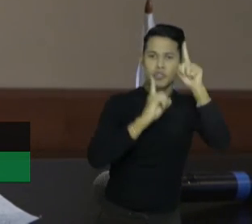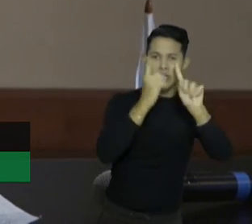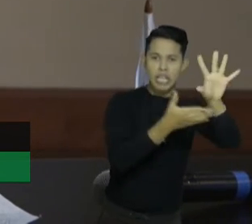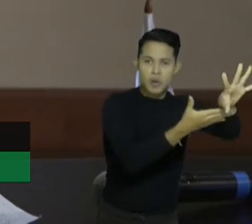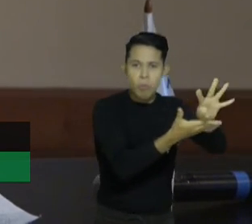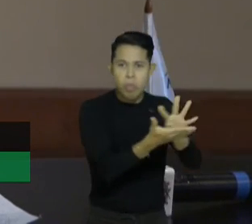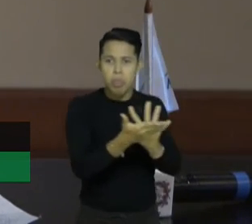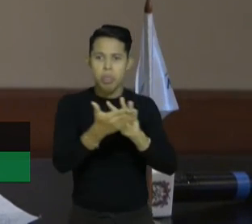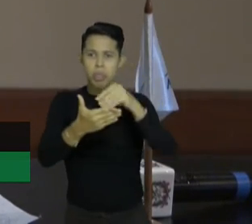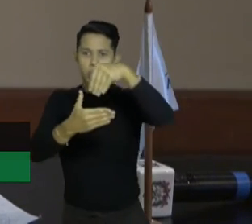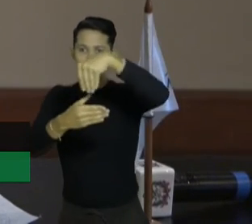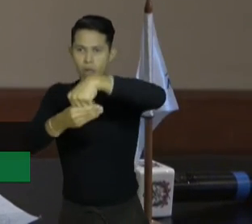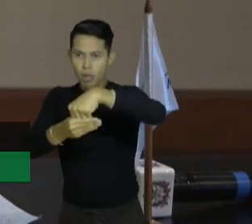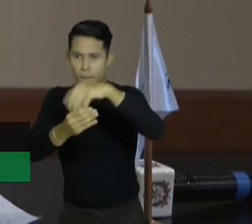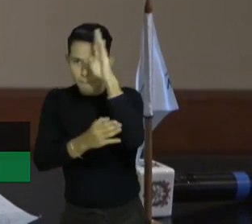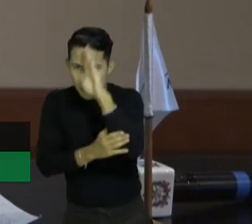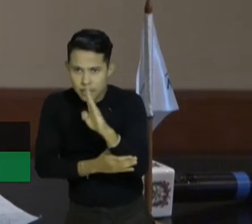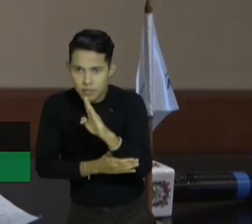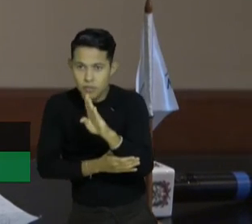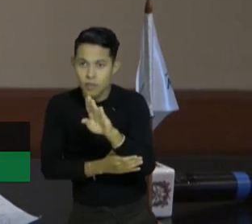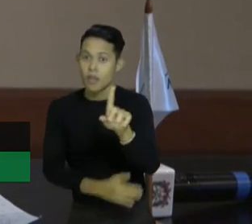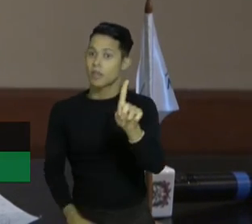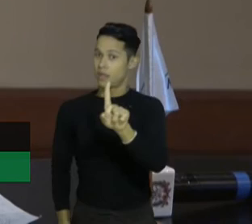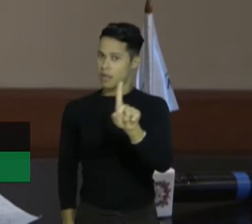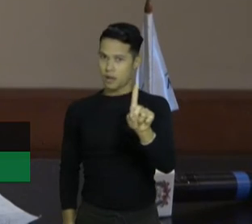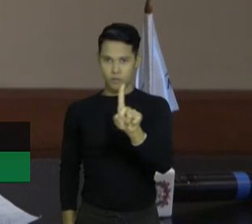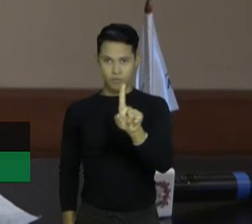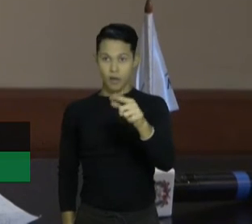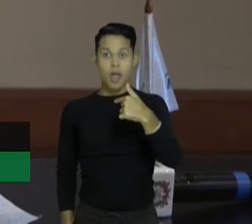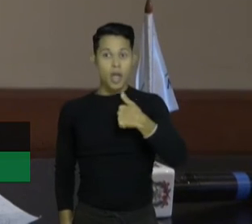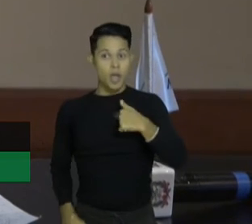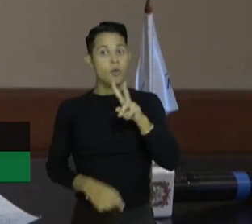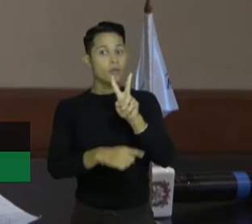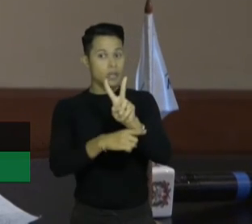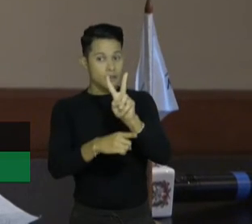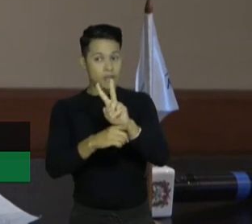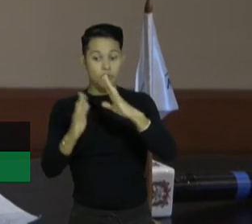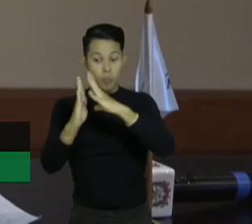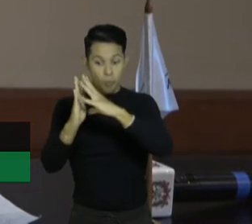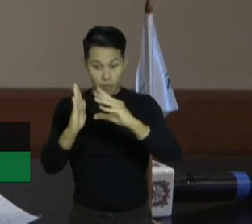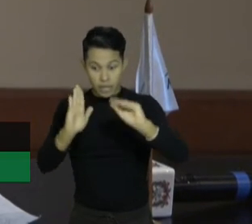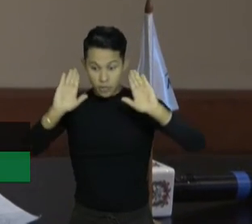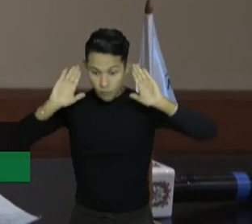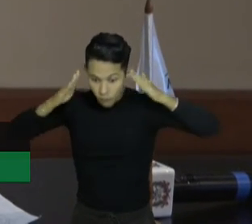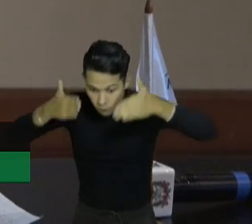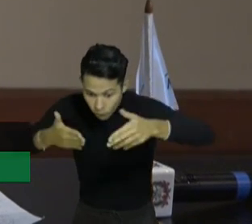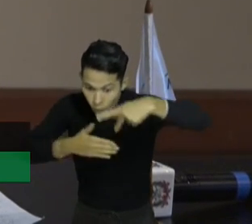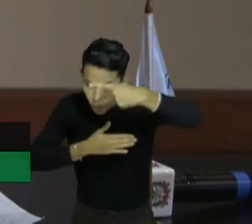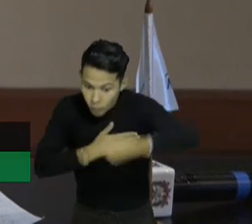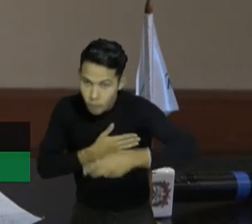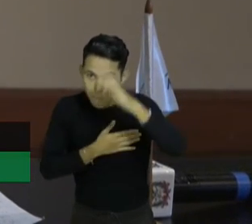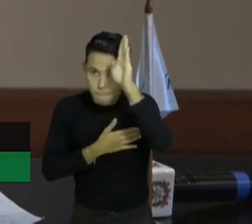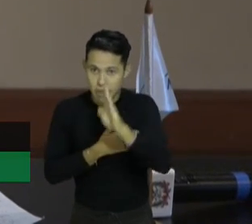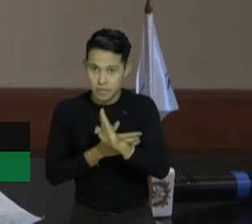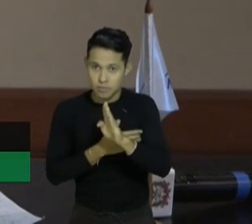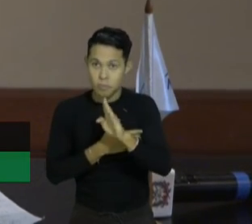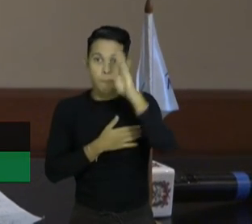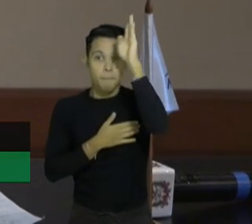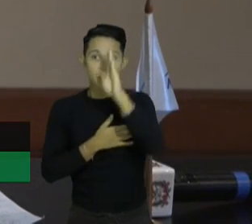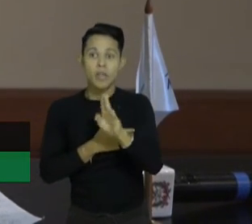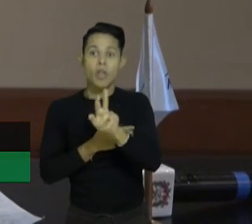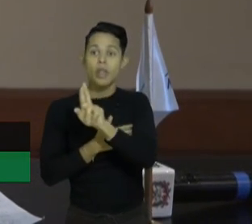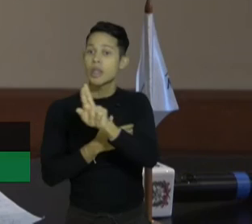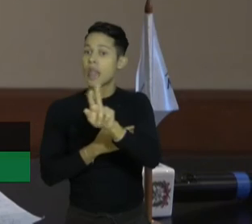e eu quero deixar isso claro eu defendo o modelo brasileiro para o Brasil o Brasil é diferente do Chile